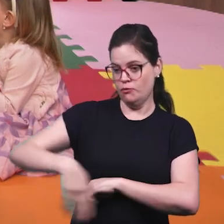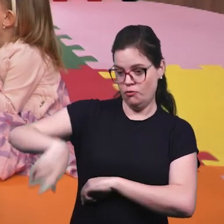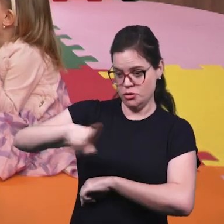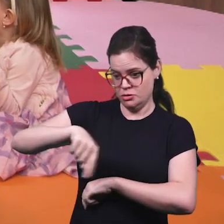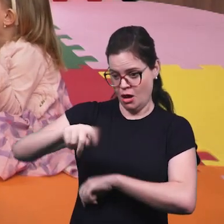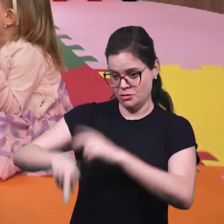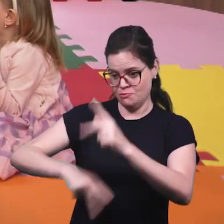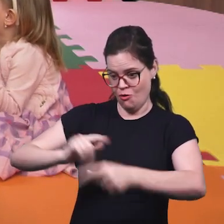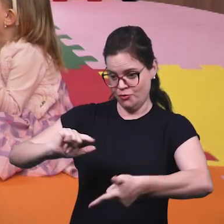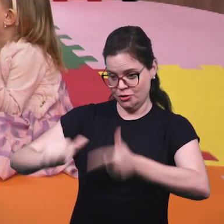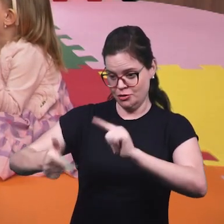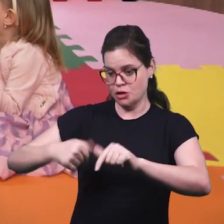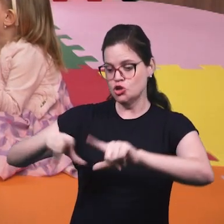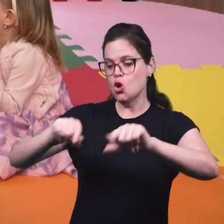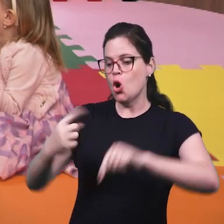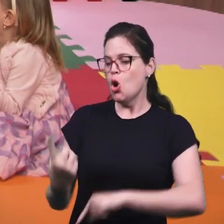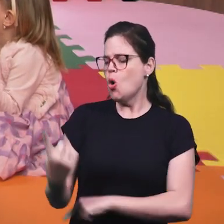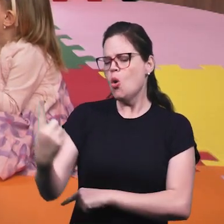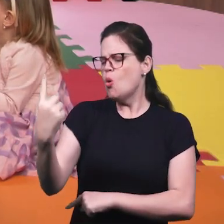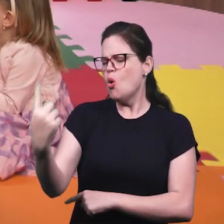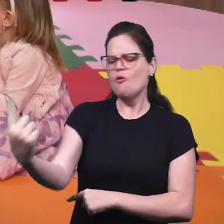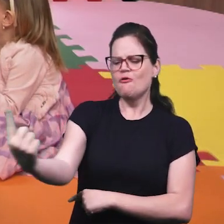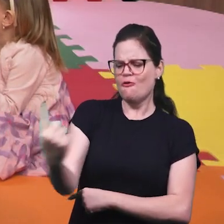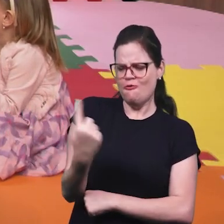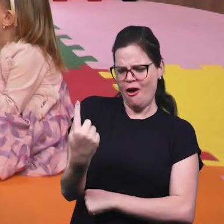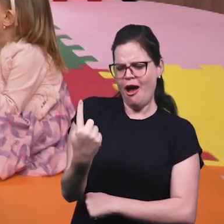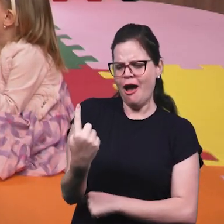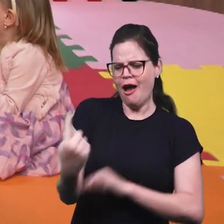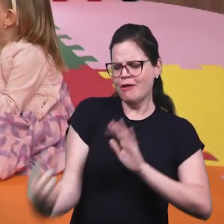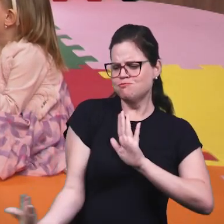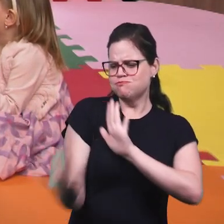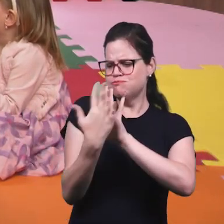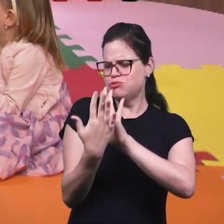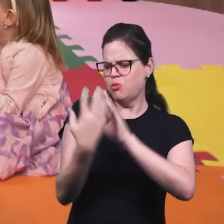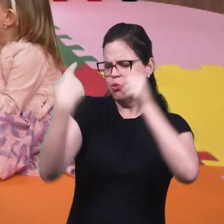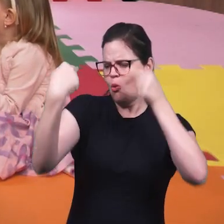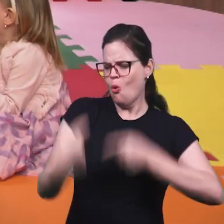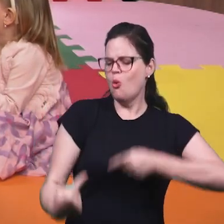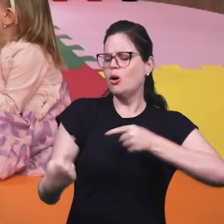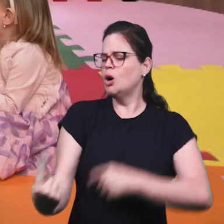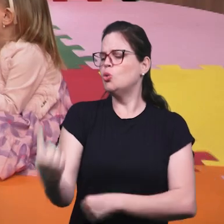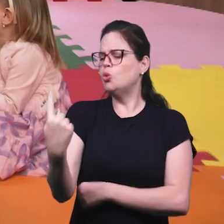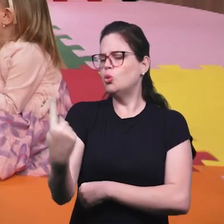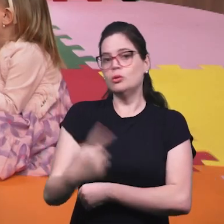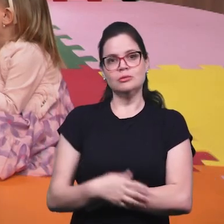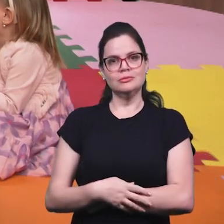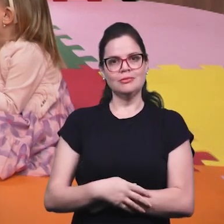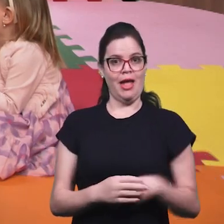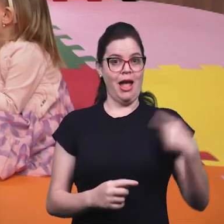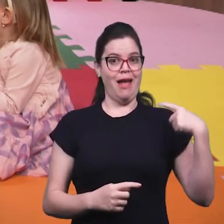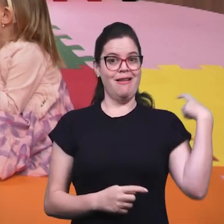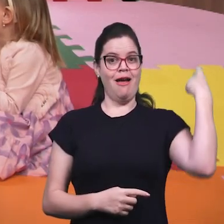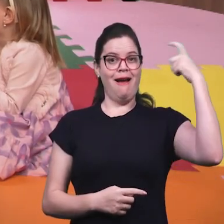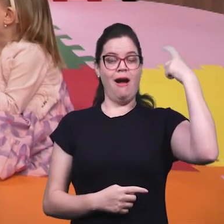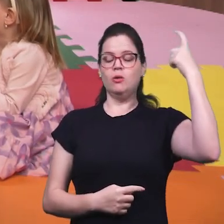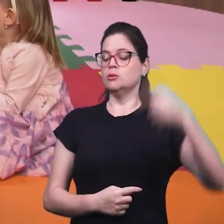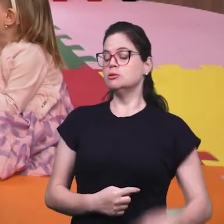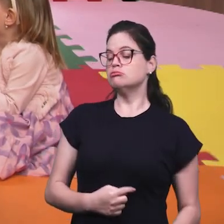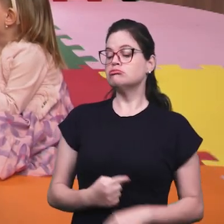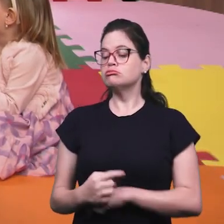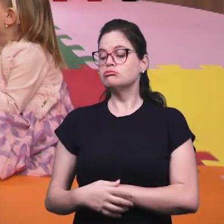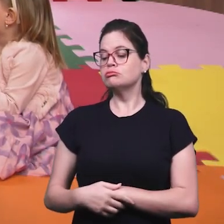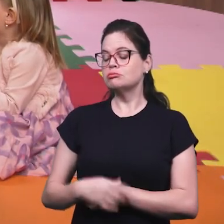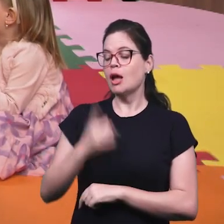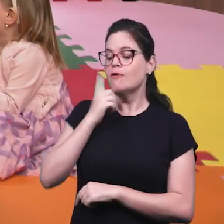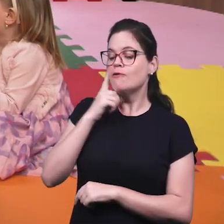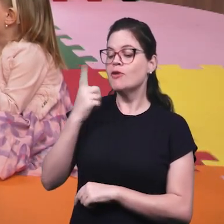homem para lutar contra mim. Ninguém tem coragem de lutar contra mim, não. Só que Golias era um gigante, né? Aí ele falava assim: